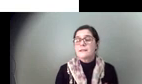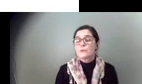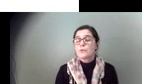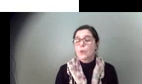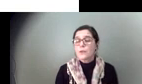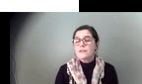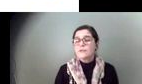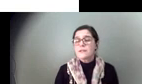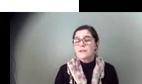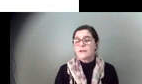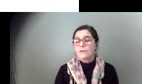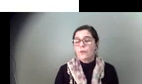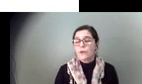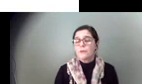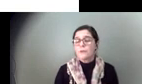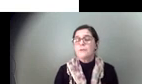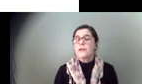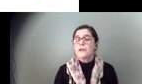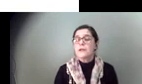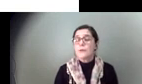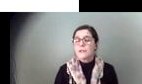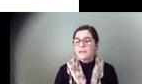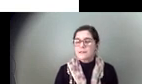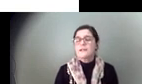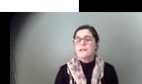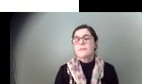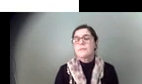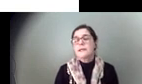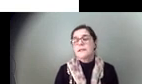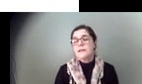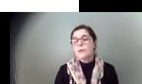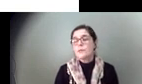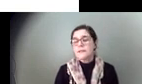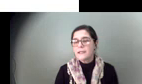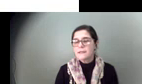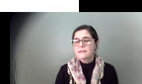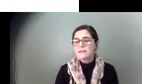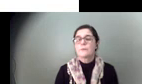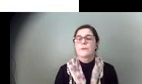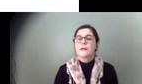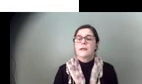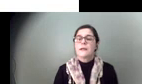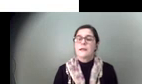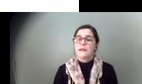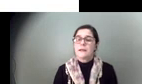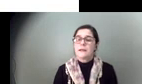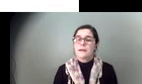elas estão todas, de uma certa forma, organizadas para que aconteçam